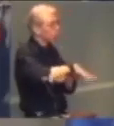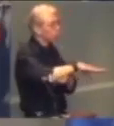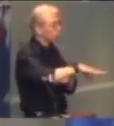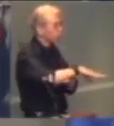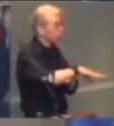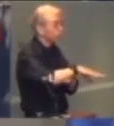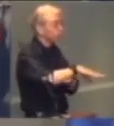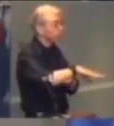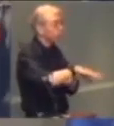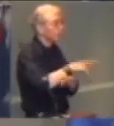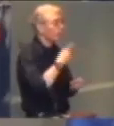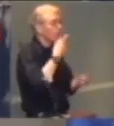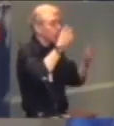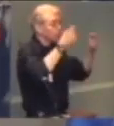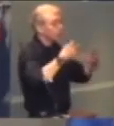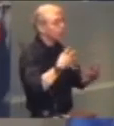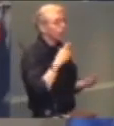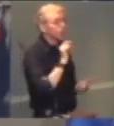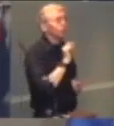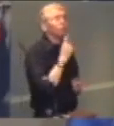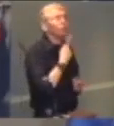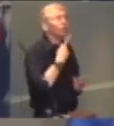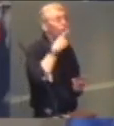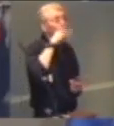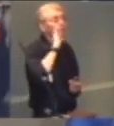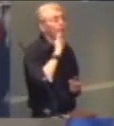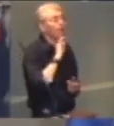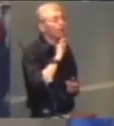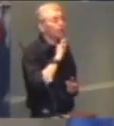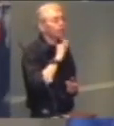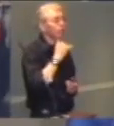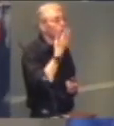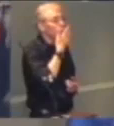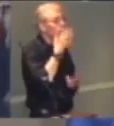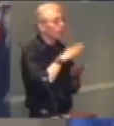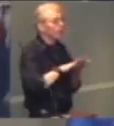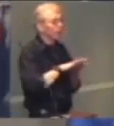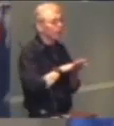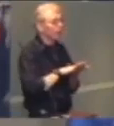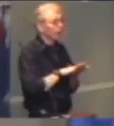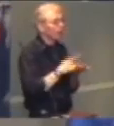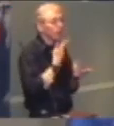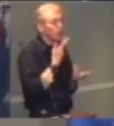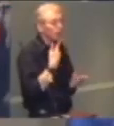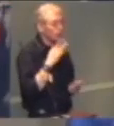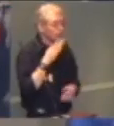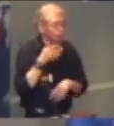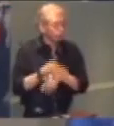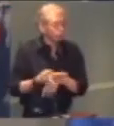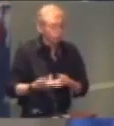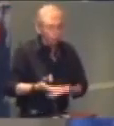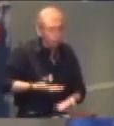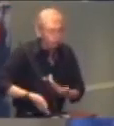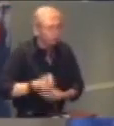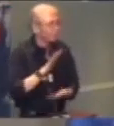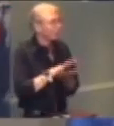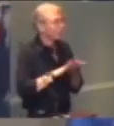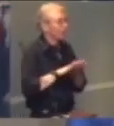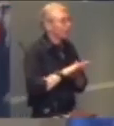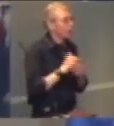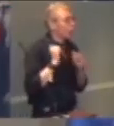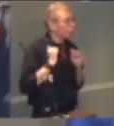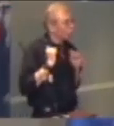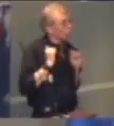informando o pai senc o pai senc é aquele que não participa da vida do filho autista E por